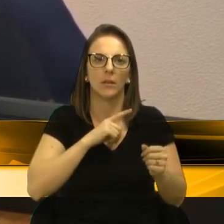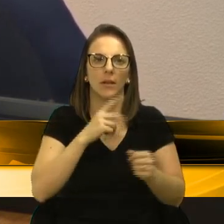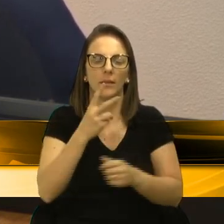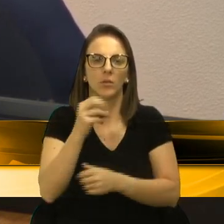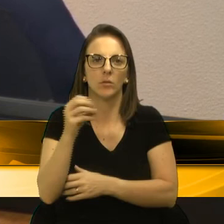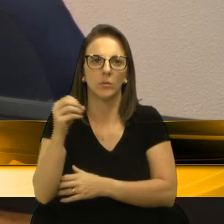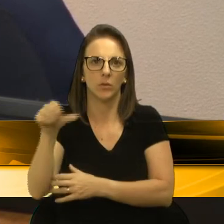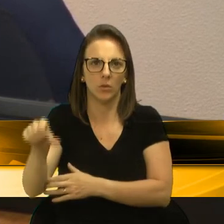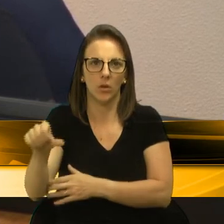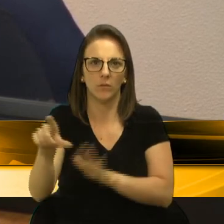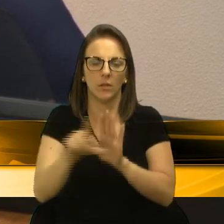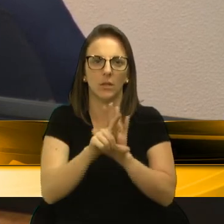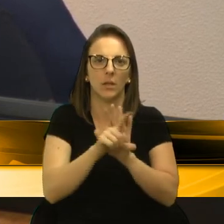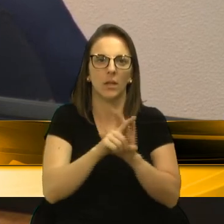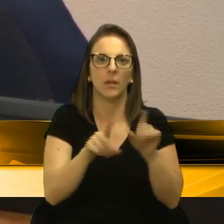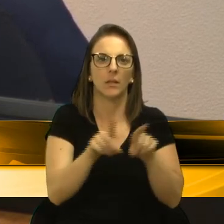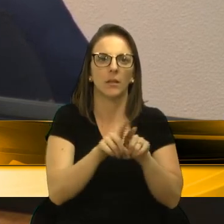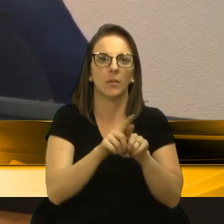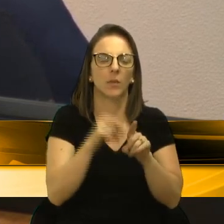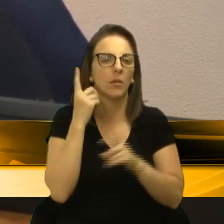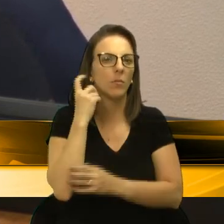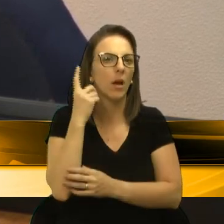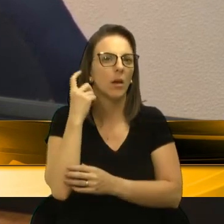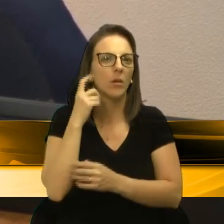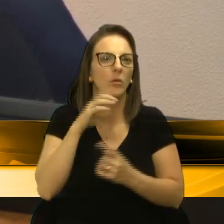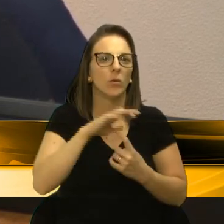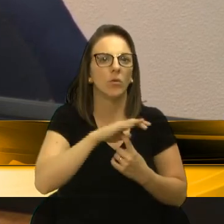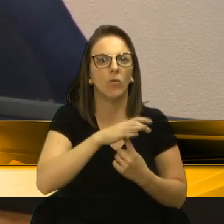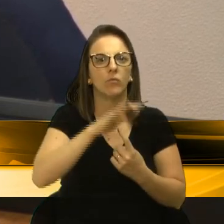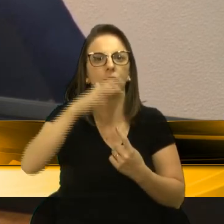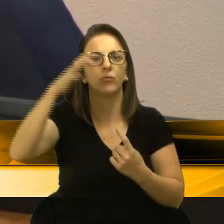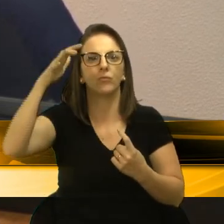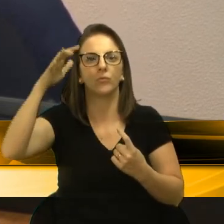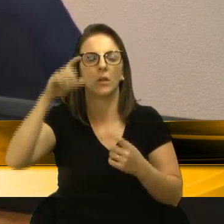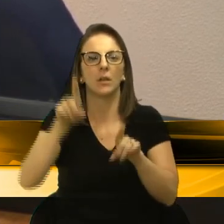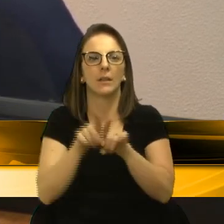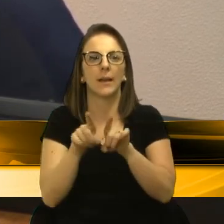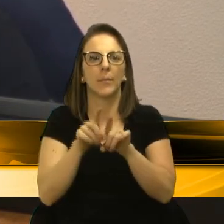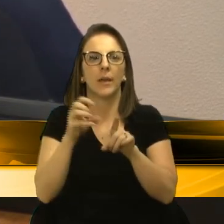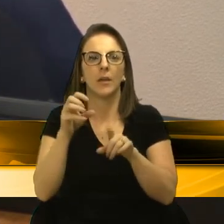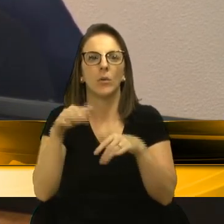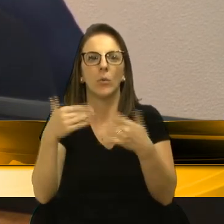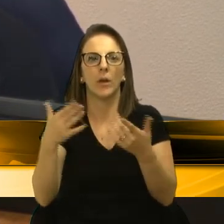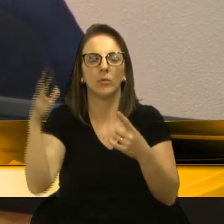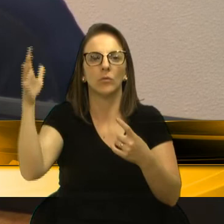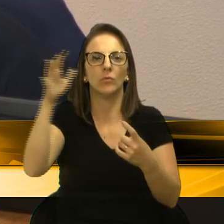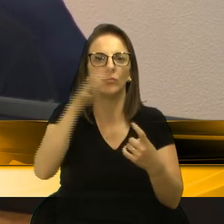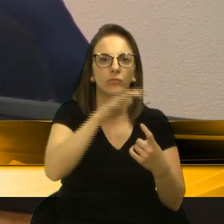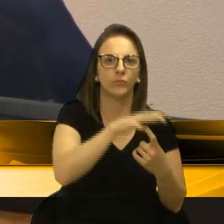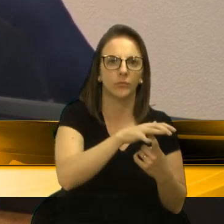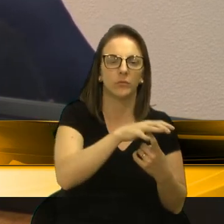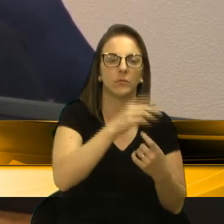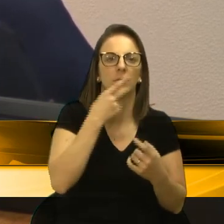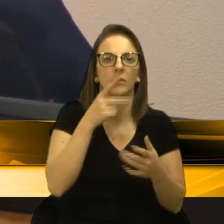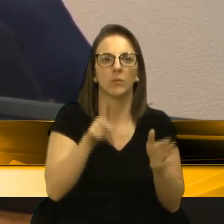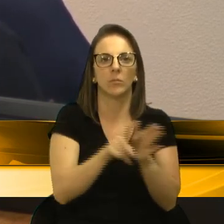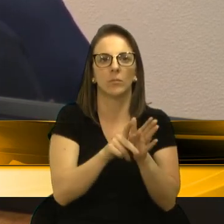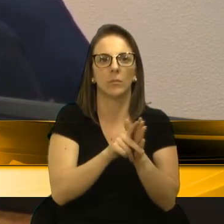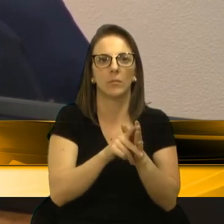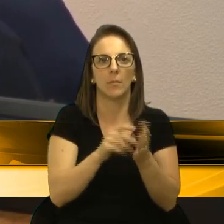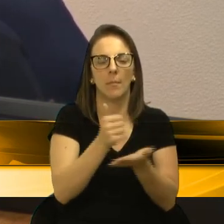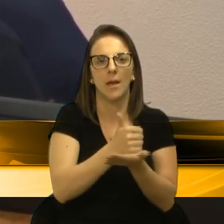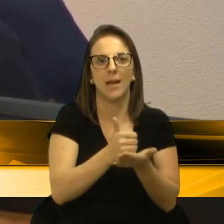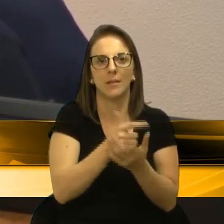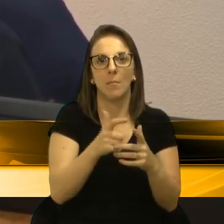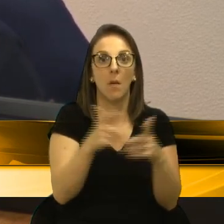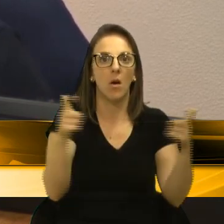50.943/2009. Ruído emitido pelo pouso e decolagem de helicópteros no heliponto, no heliporto, com base no maior helicóptero previsto para o local.